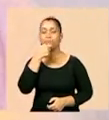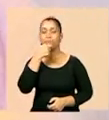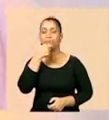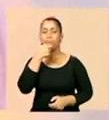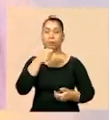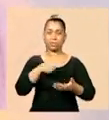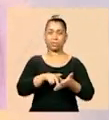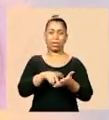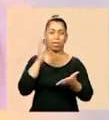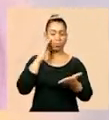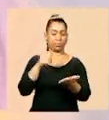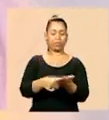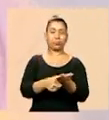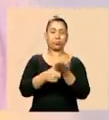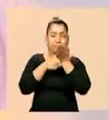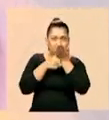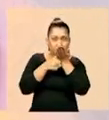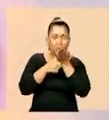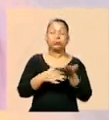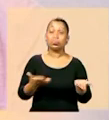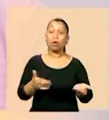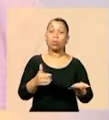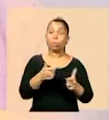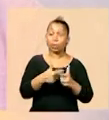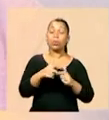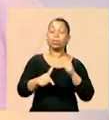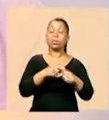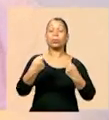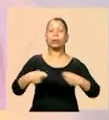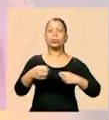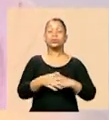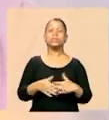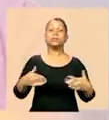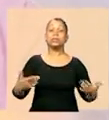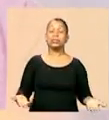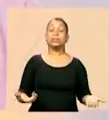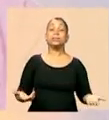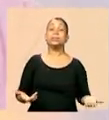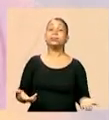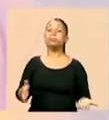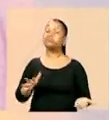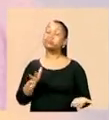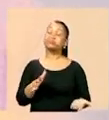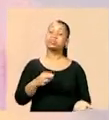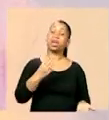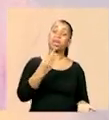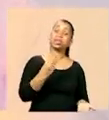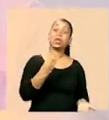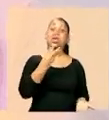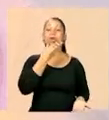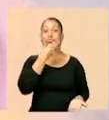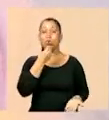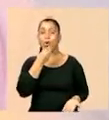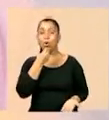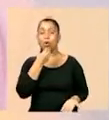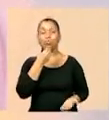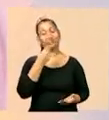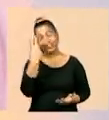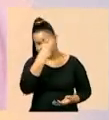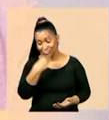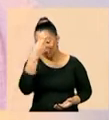ser trabalhado e estima-se que a cada 3 horas está morrendo uma pessoa utilizando o celular no